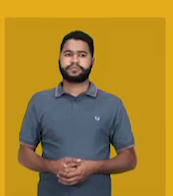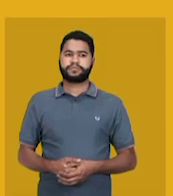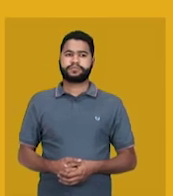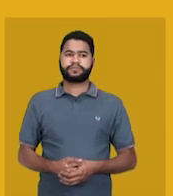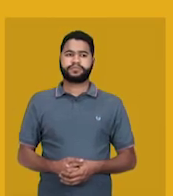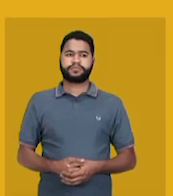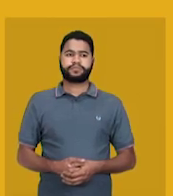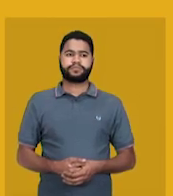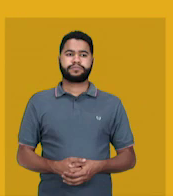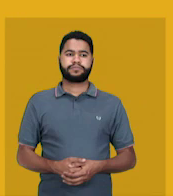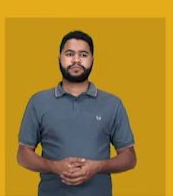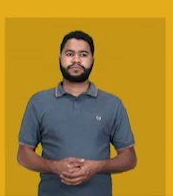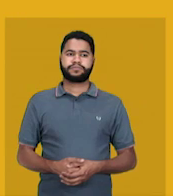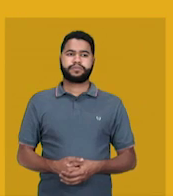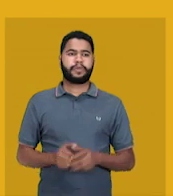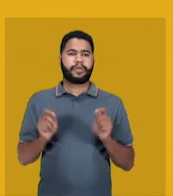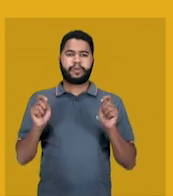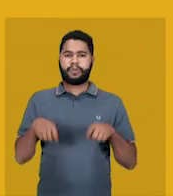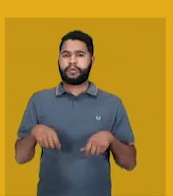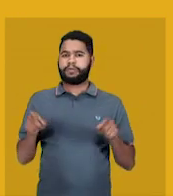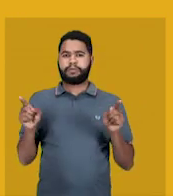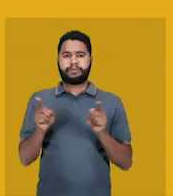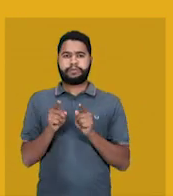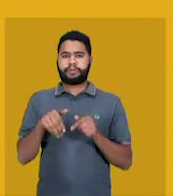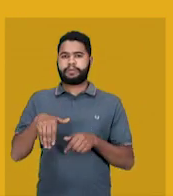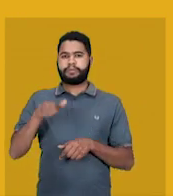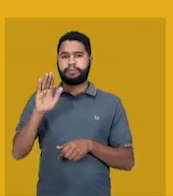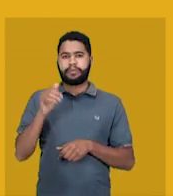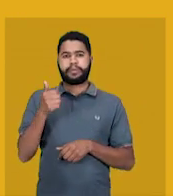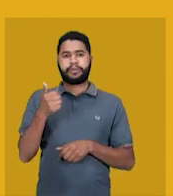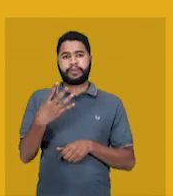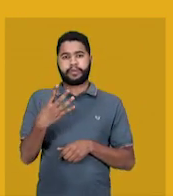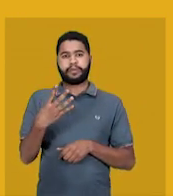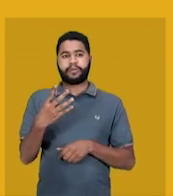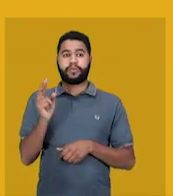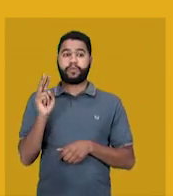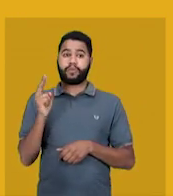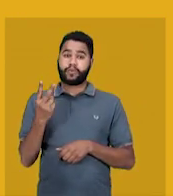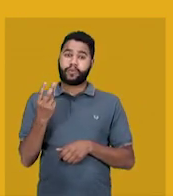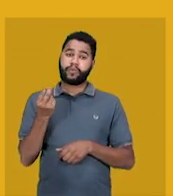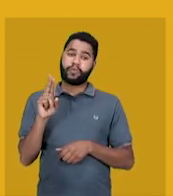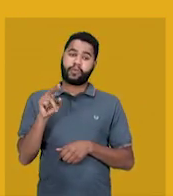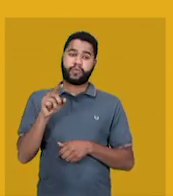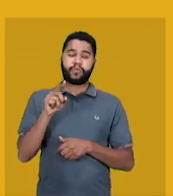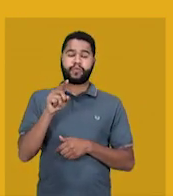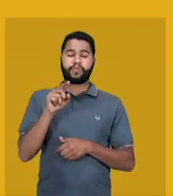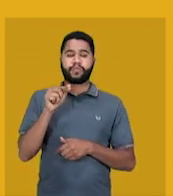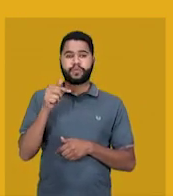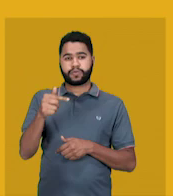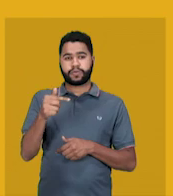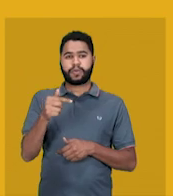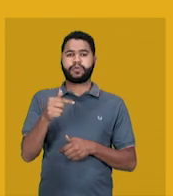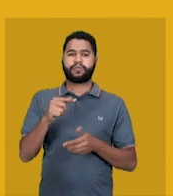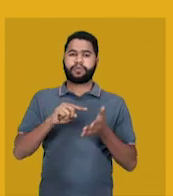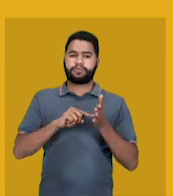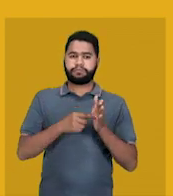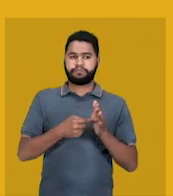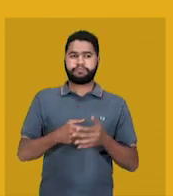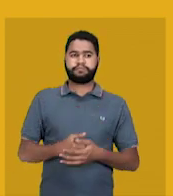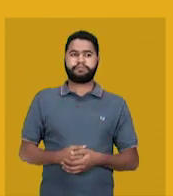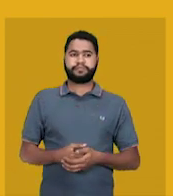14 e aqui vai dar três agora não dá para sempre ficar mais 14 né só dá para os dois e por sete então vou fazer a notificação